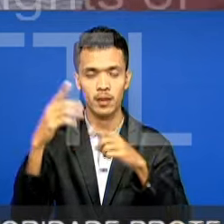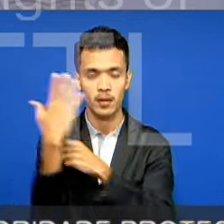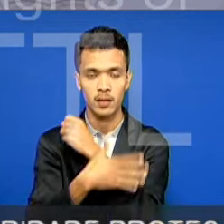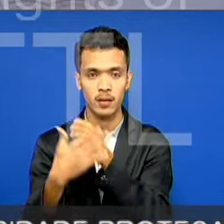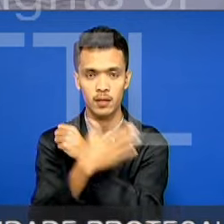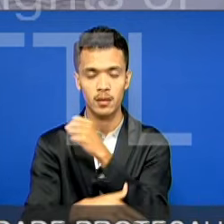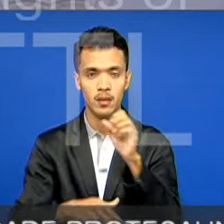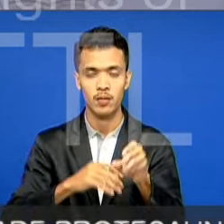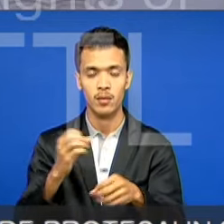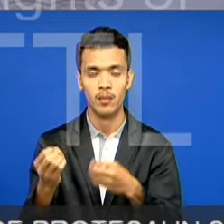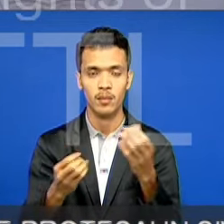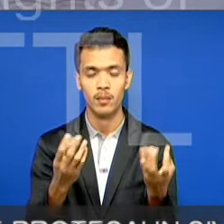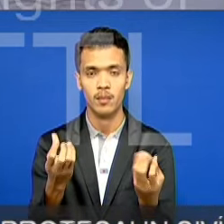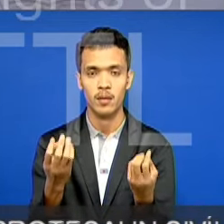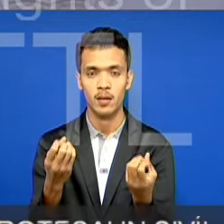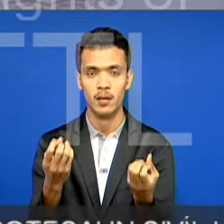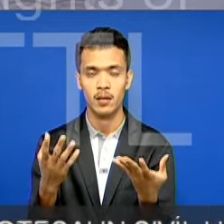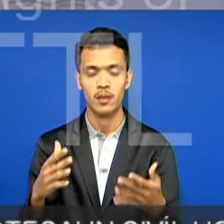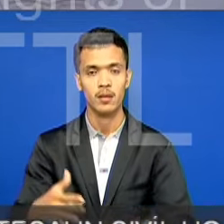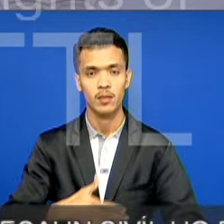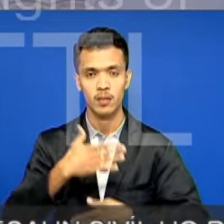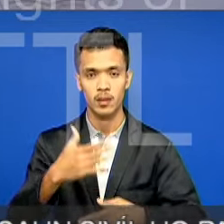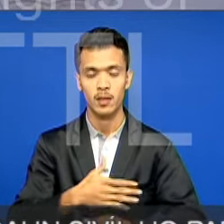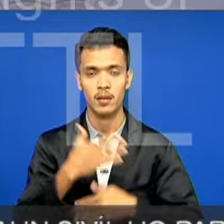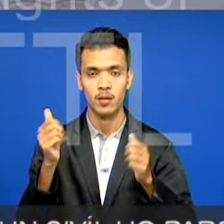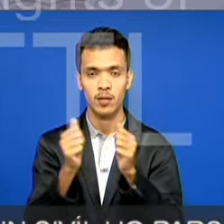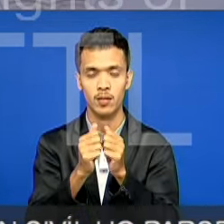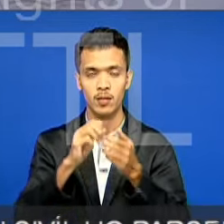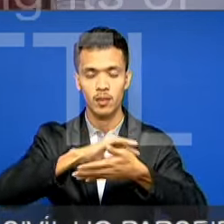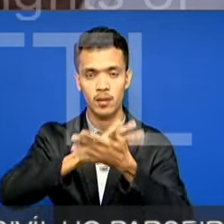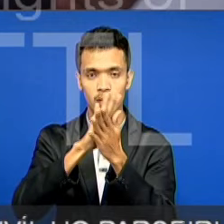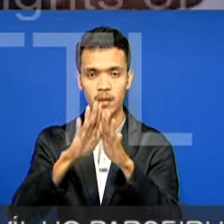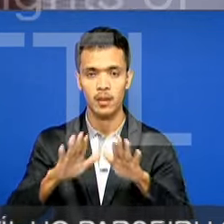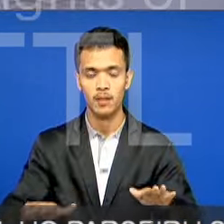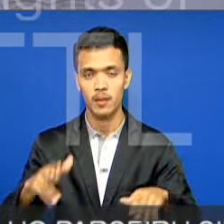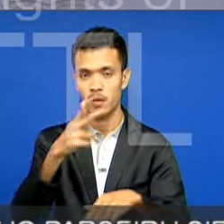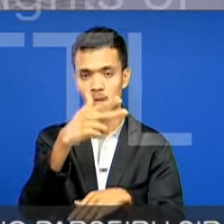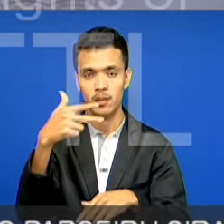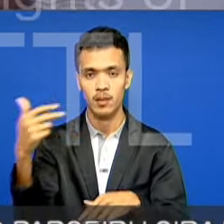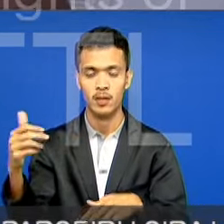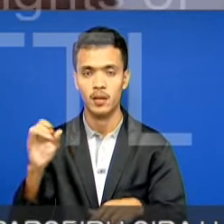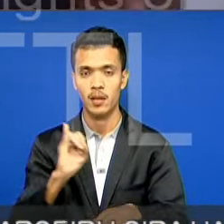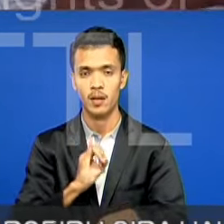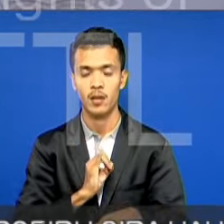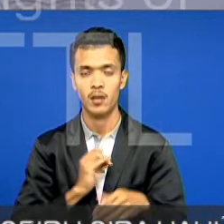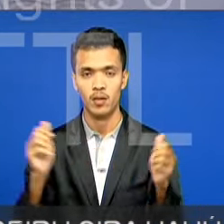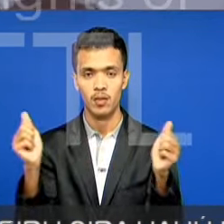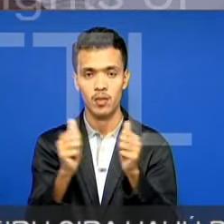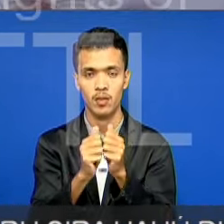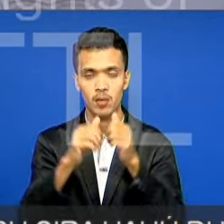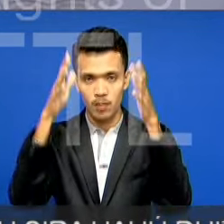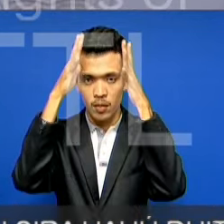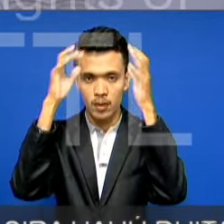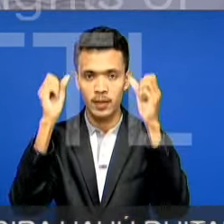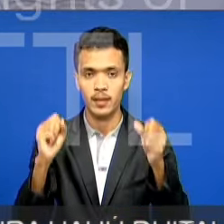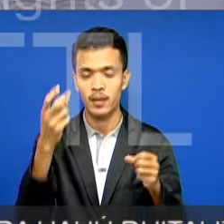o tudo admira. Reconciliação com a Indonésia. É do Nima que o presidente é Mereba, boto tudo no bem